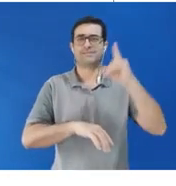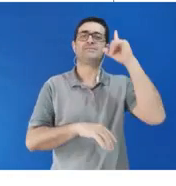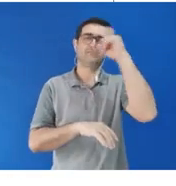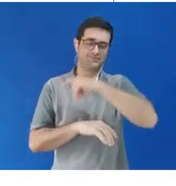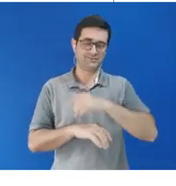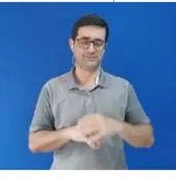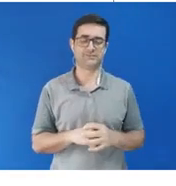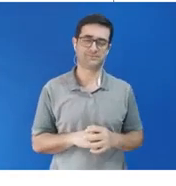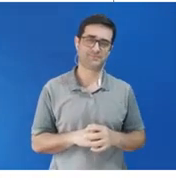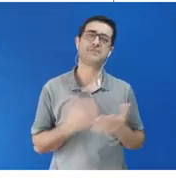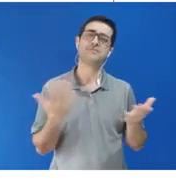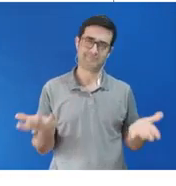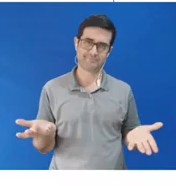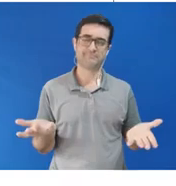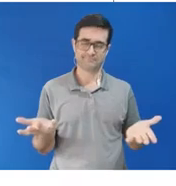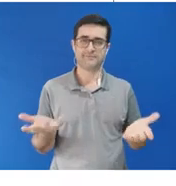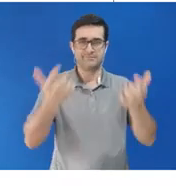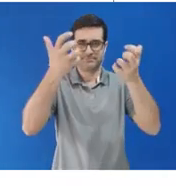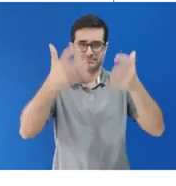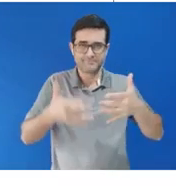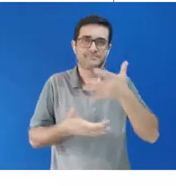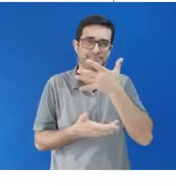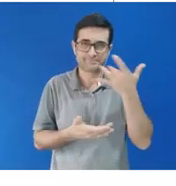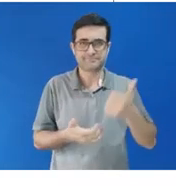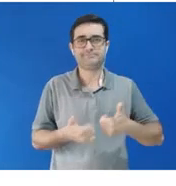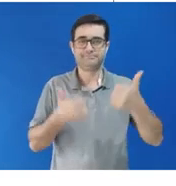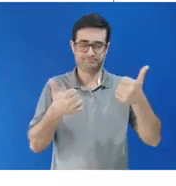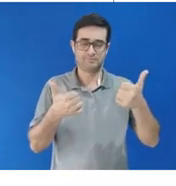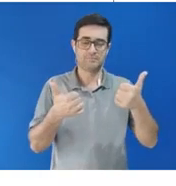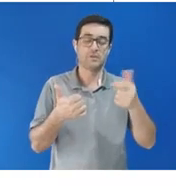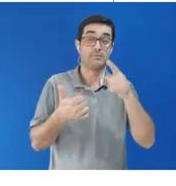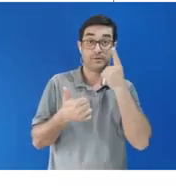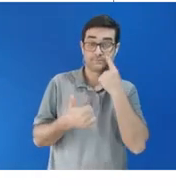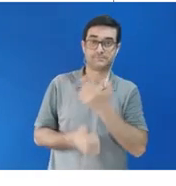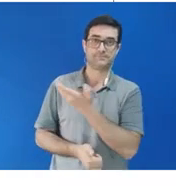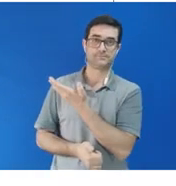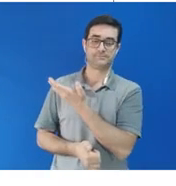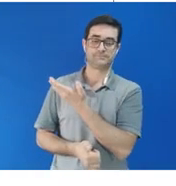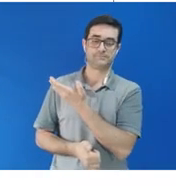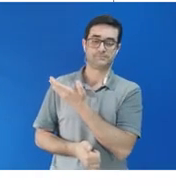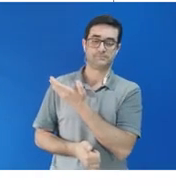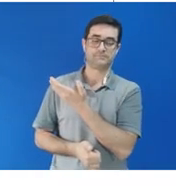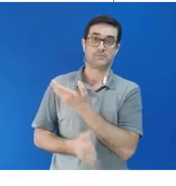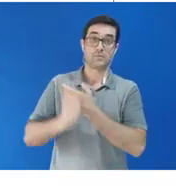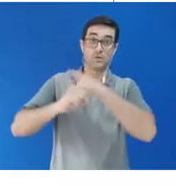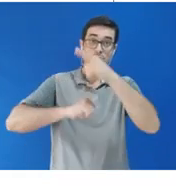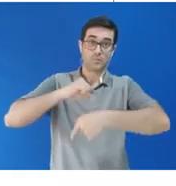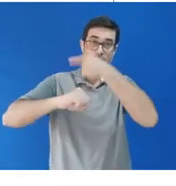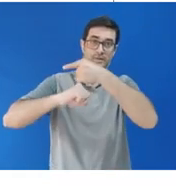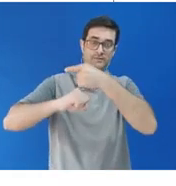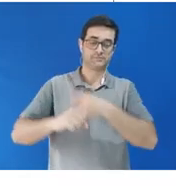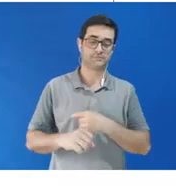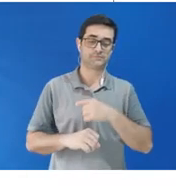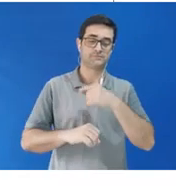isso de uma forma mais simplista. Só que o meu cátion e o meu ânion, que eu estou representando aqui, eles não são